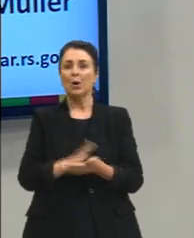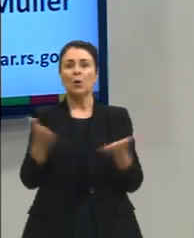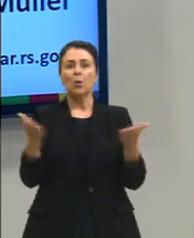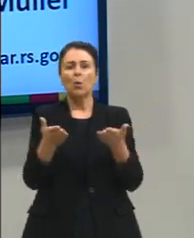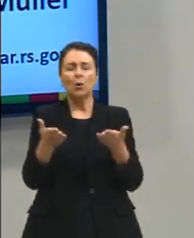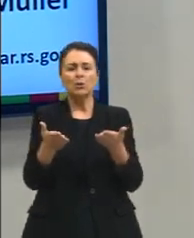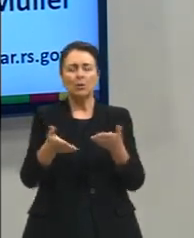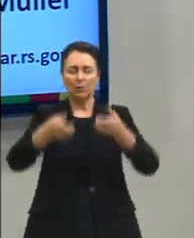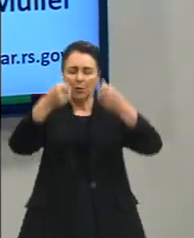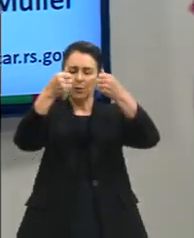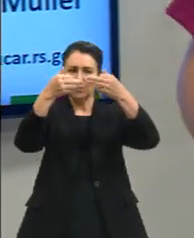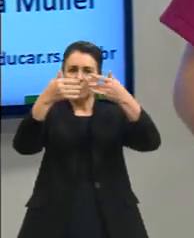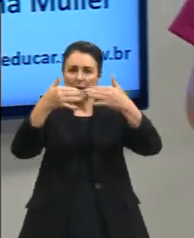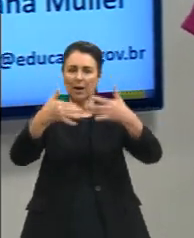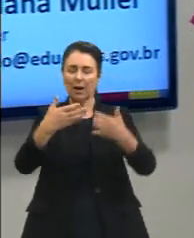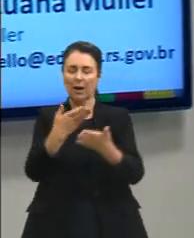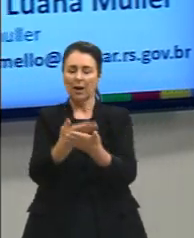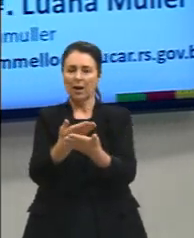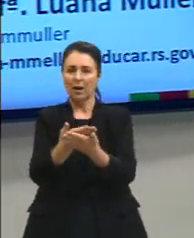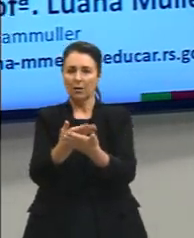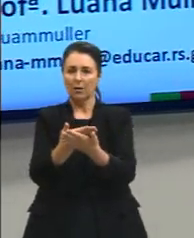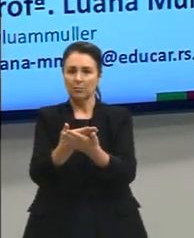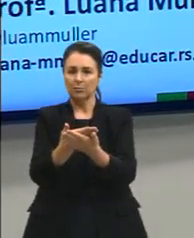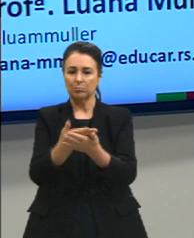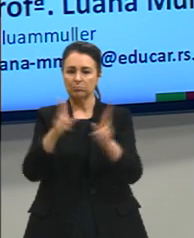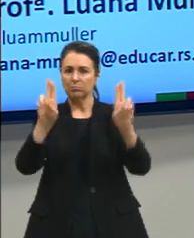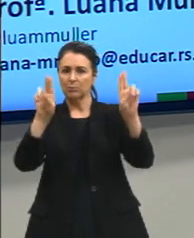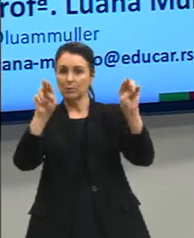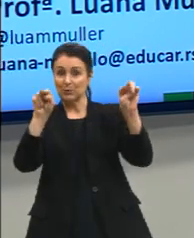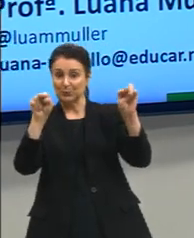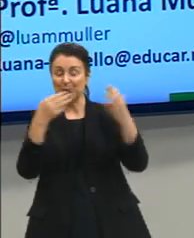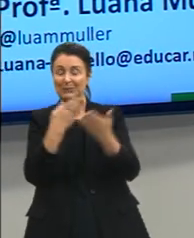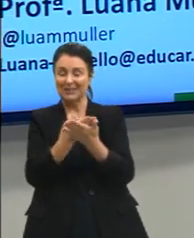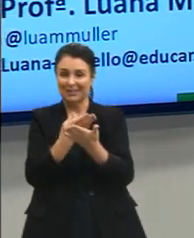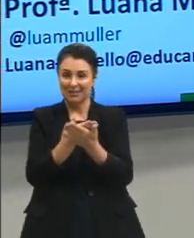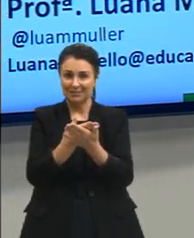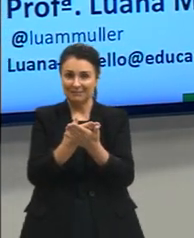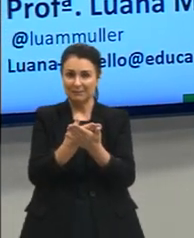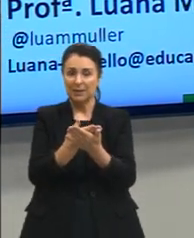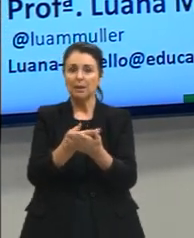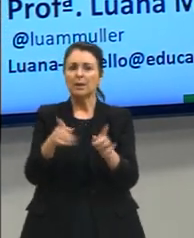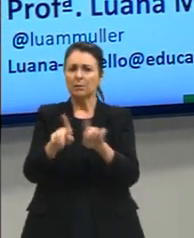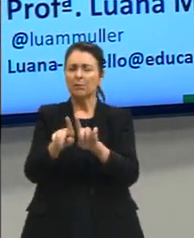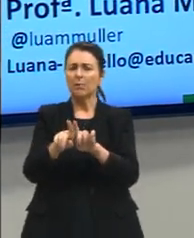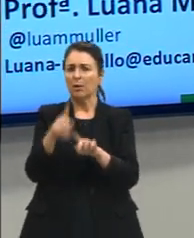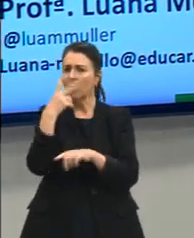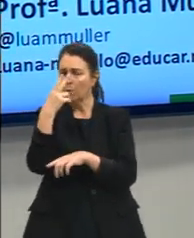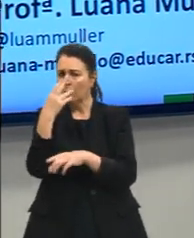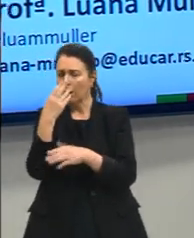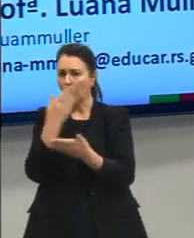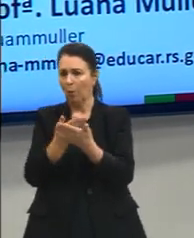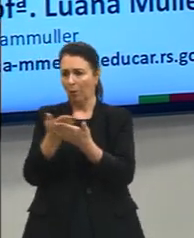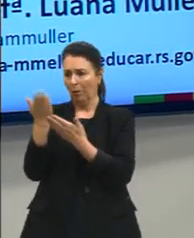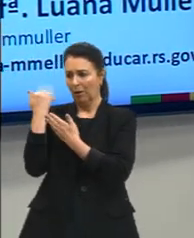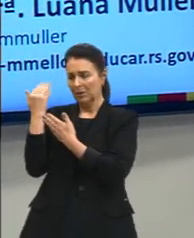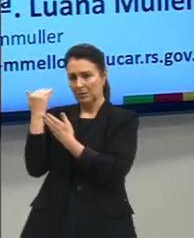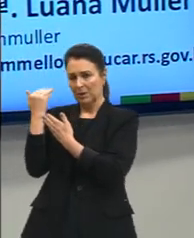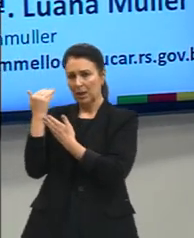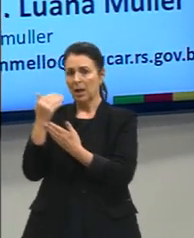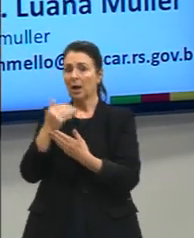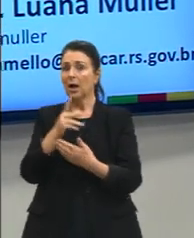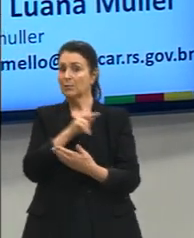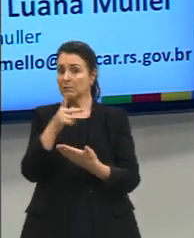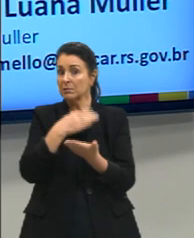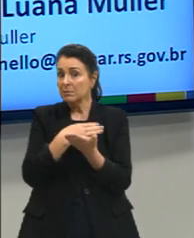para falar com vocês sobre o nosso o nosso assunto de hoje e assim como nas aulas anteriores eu quero começar